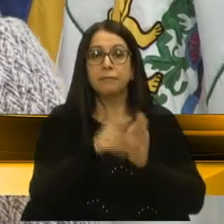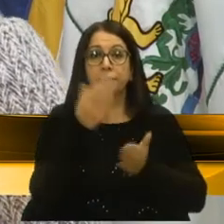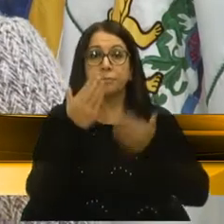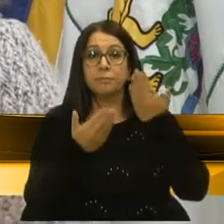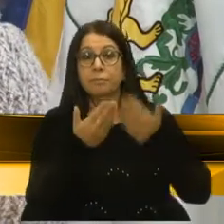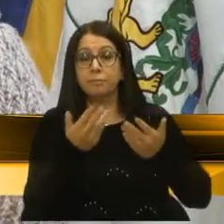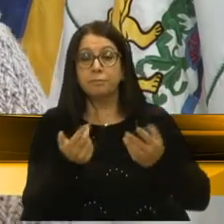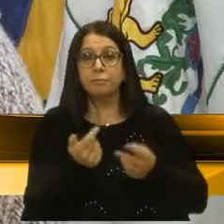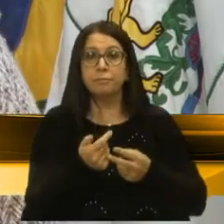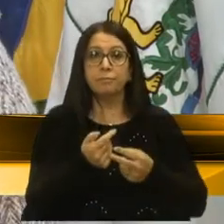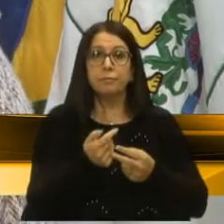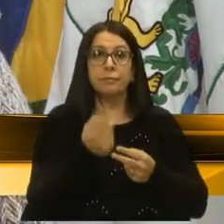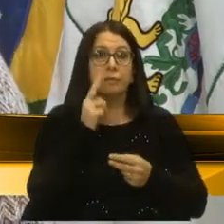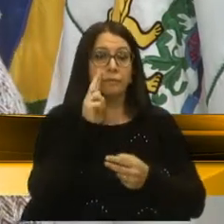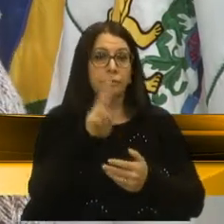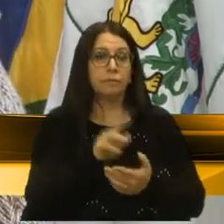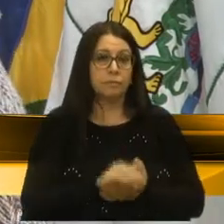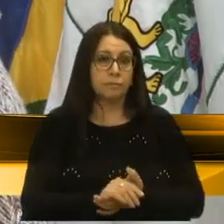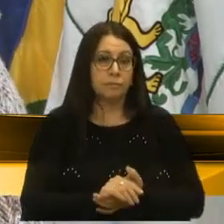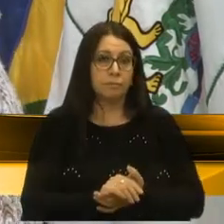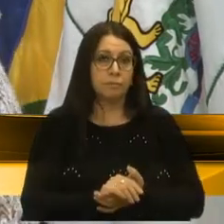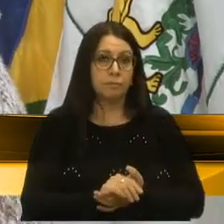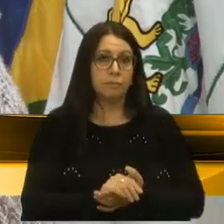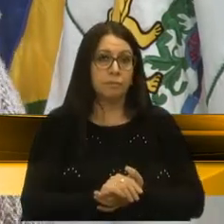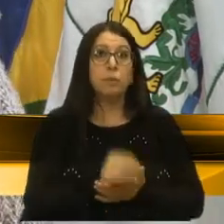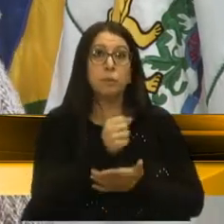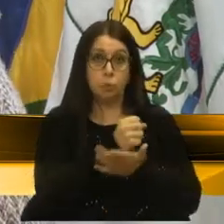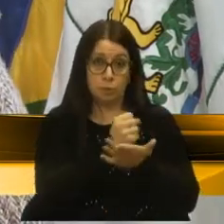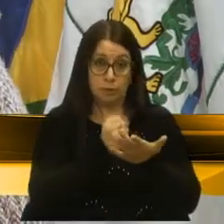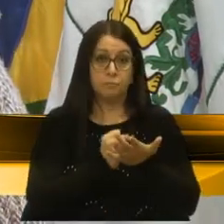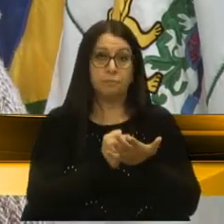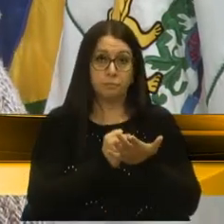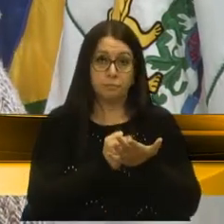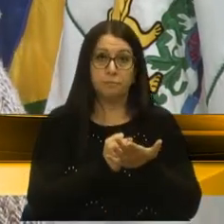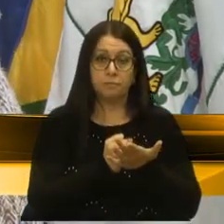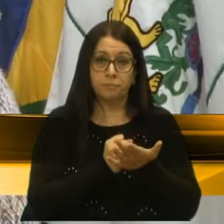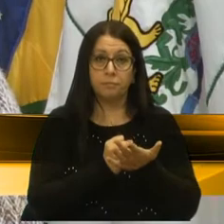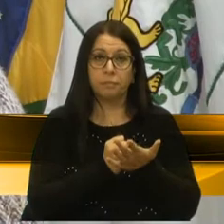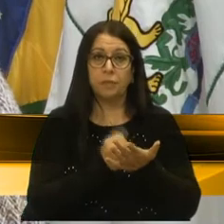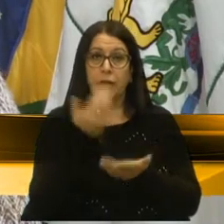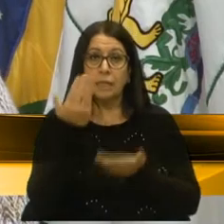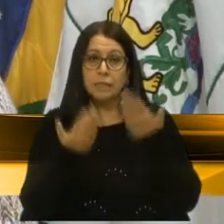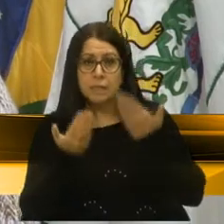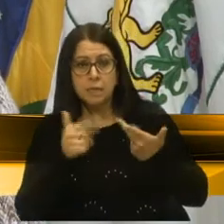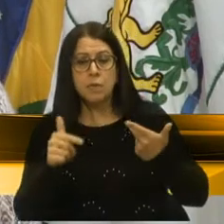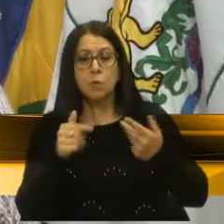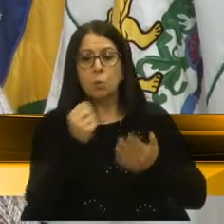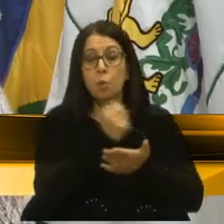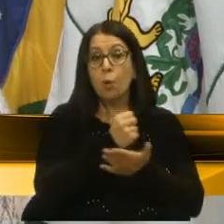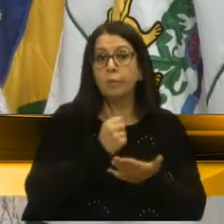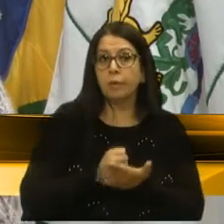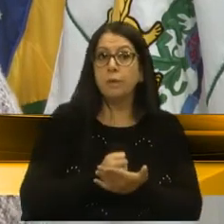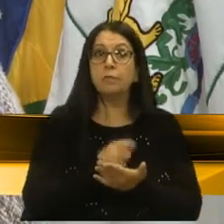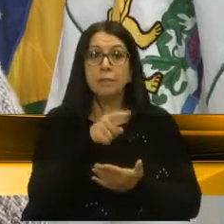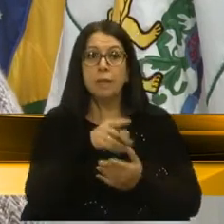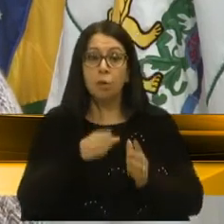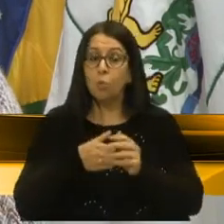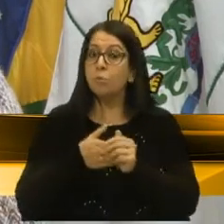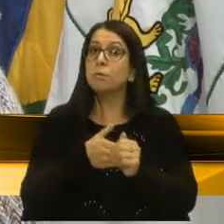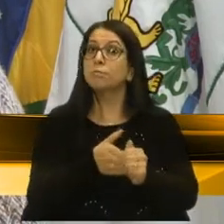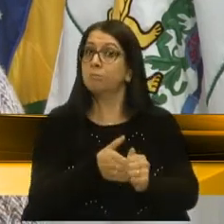licitações, a gente vai ver que os contratos, né, a licitação, o contrato, ele orienta,